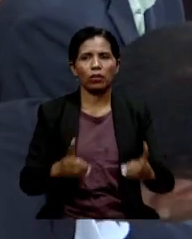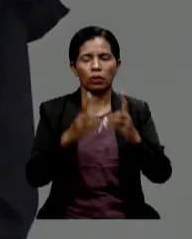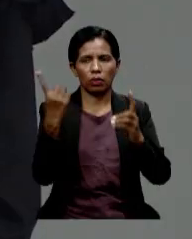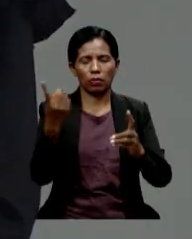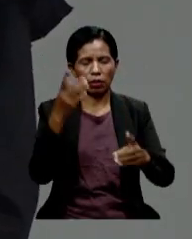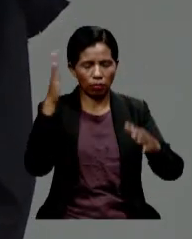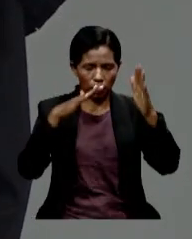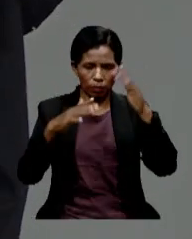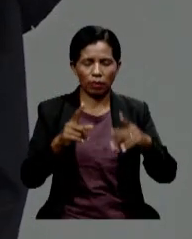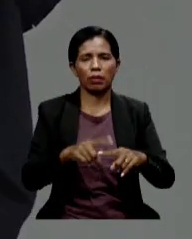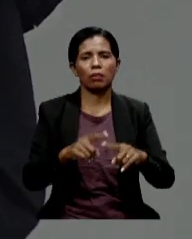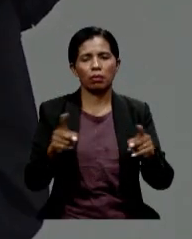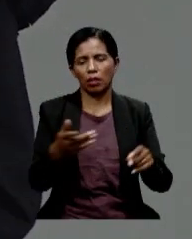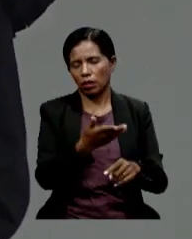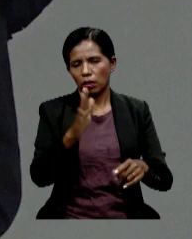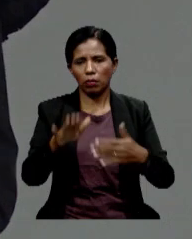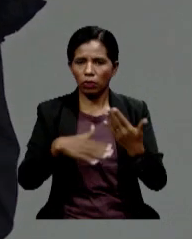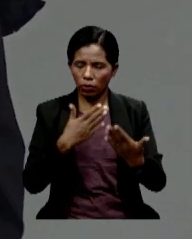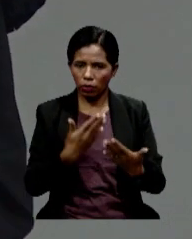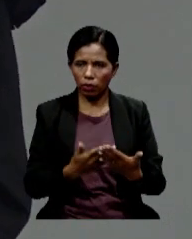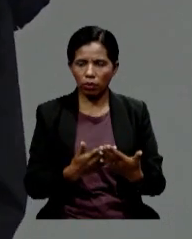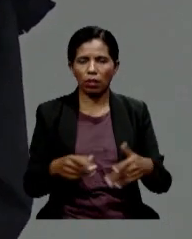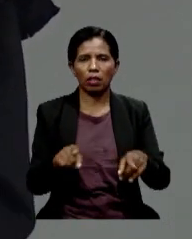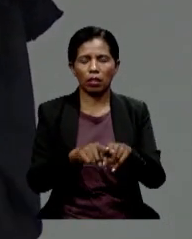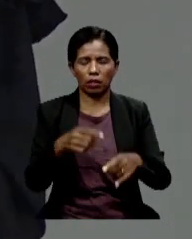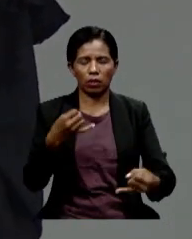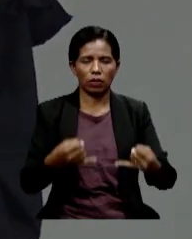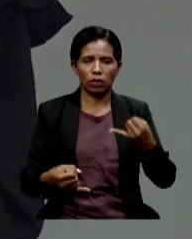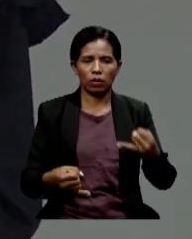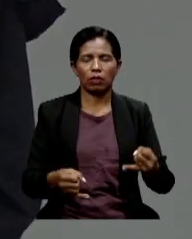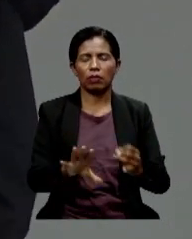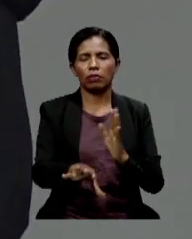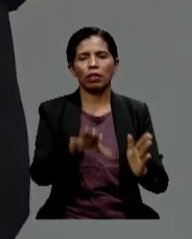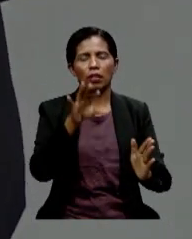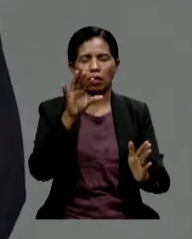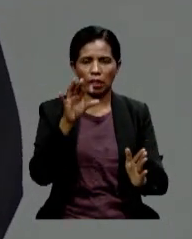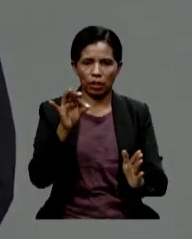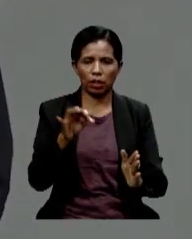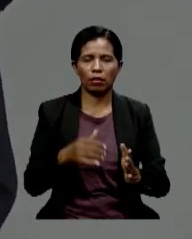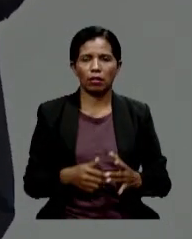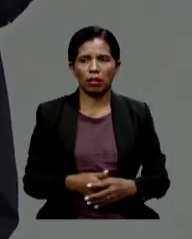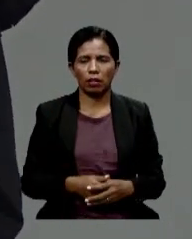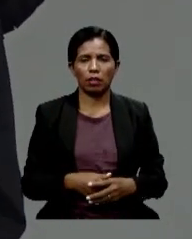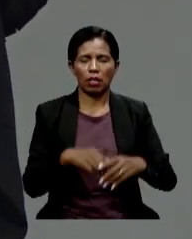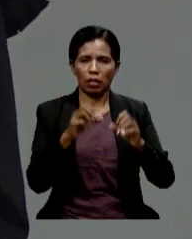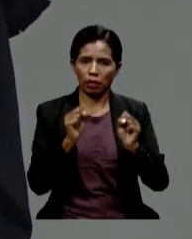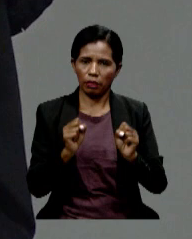nem. Mas bem, então vos siram, no dar juízo no dor, nem bem que foi enreta no tomar de posse a tu